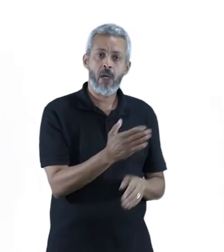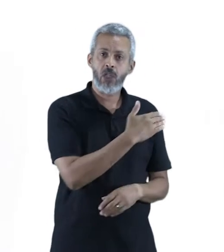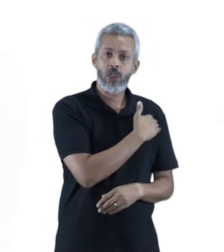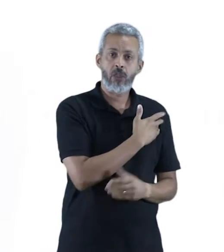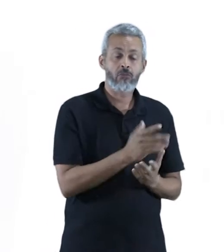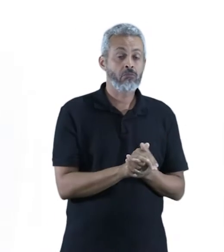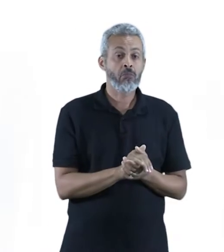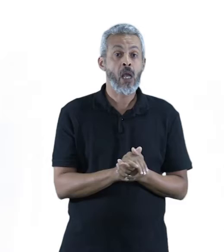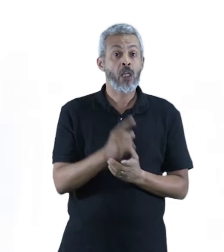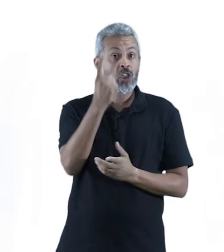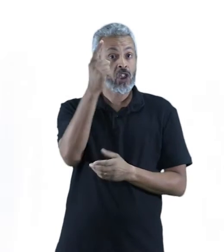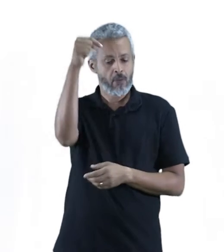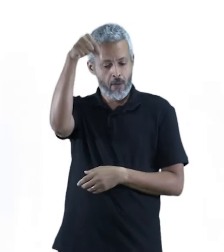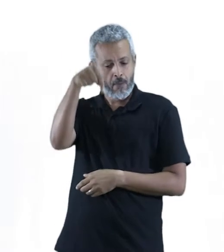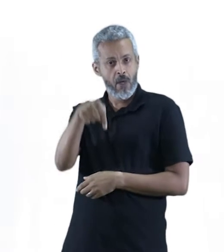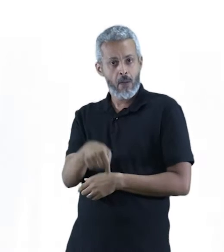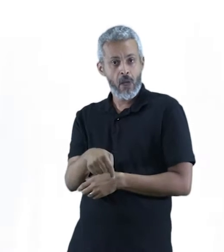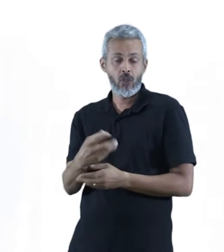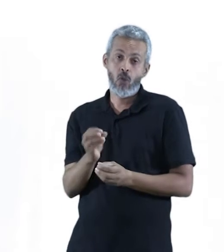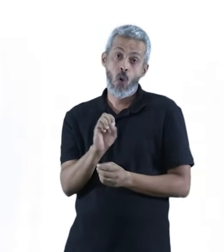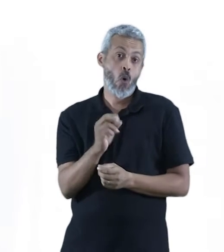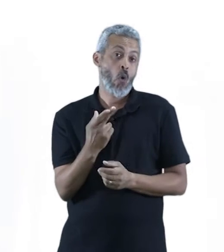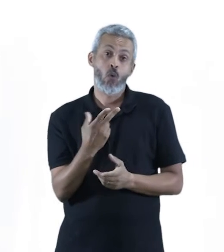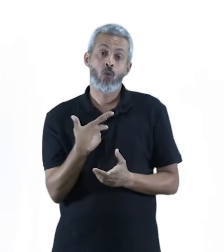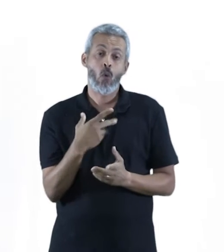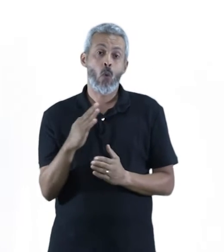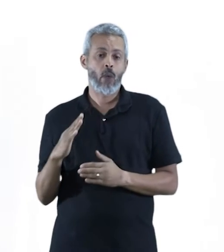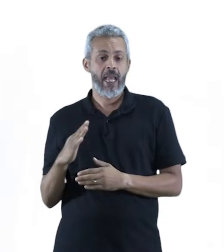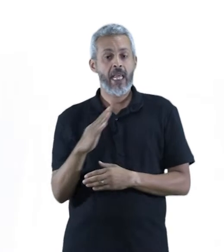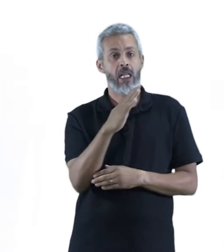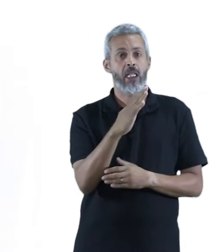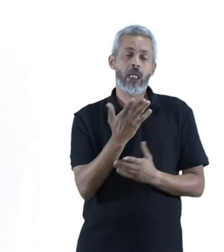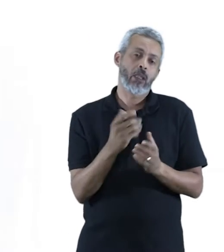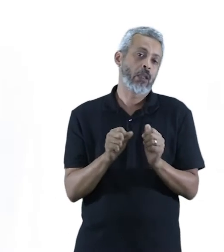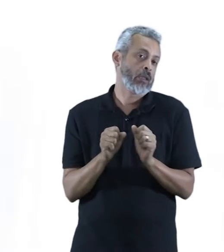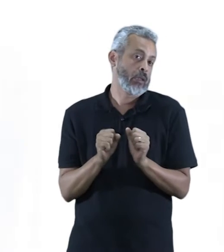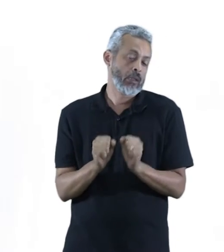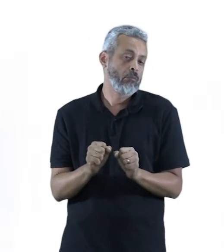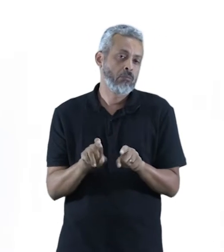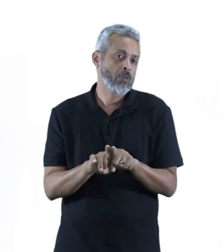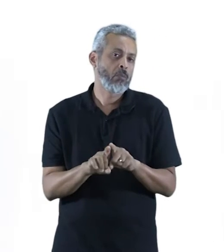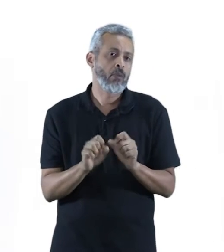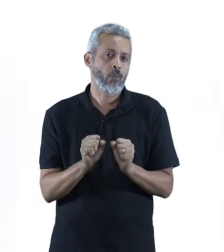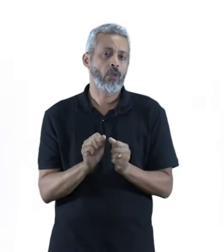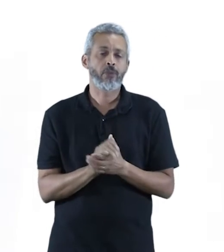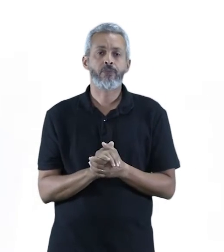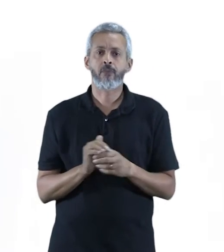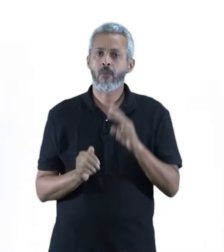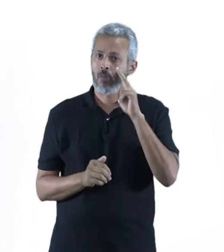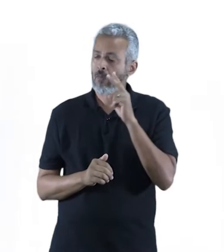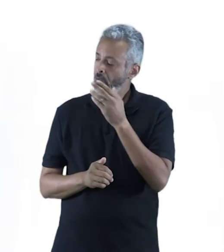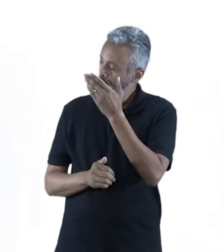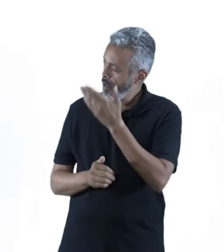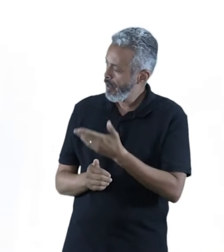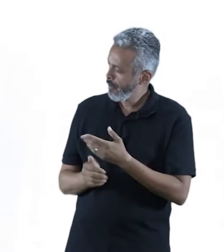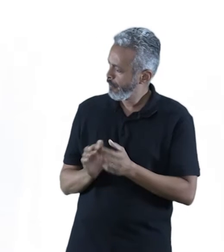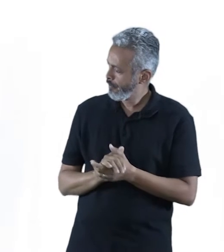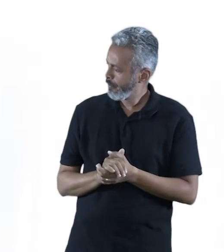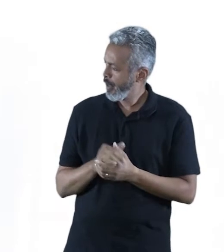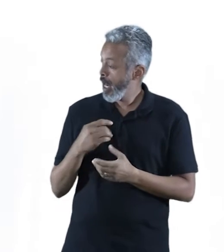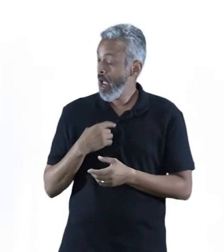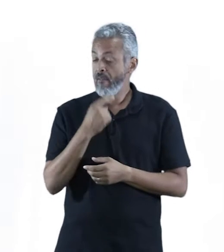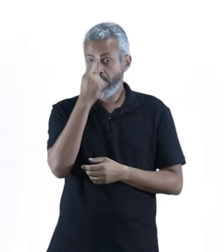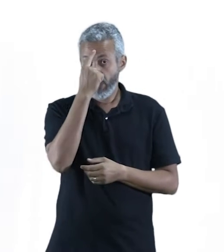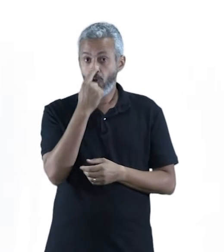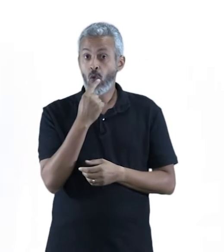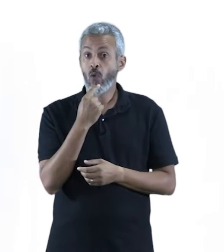de cima para baixo ou de forma inclinada. Observe a figura a seguir. Notem que a